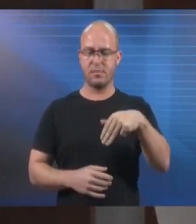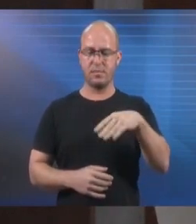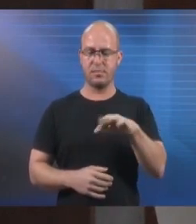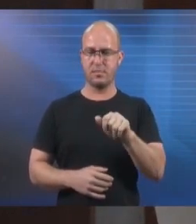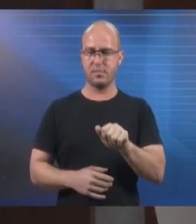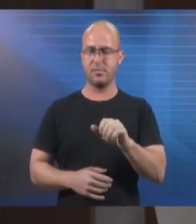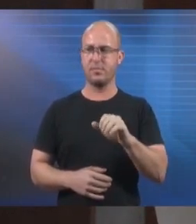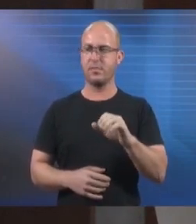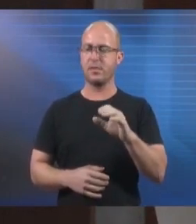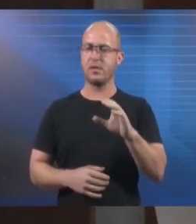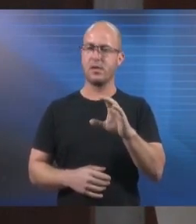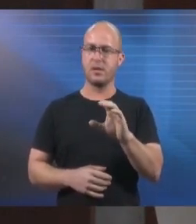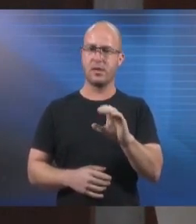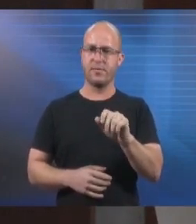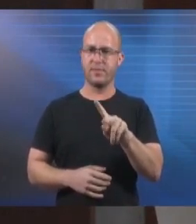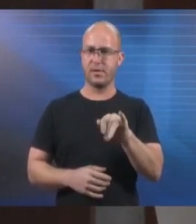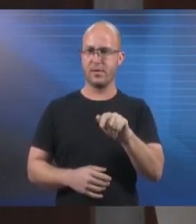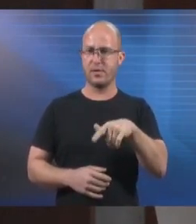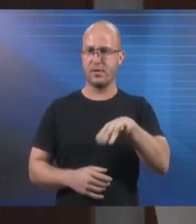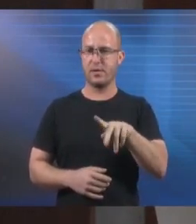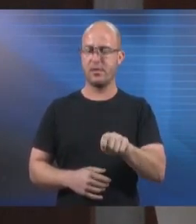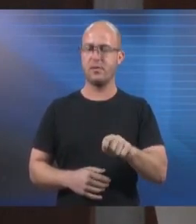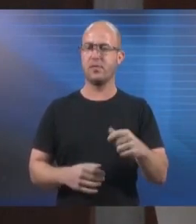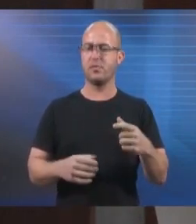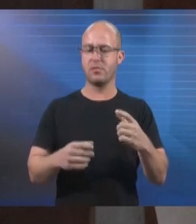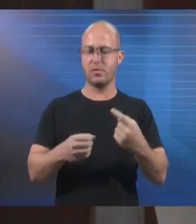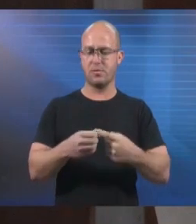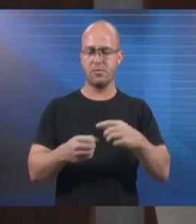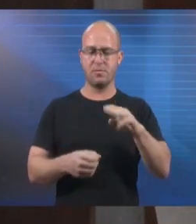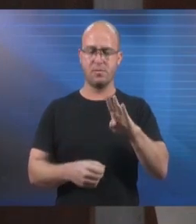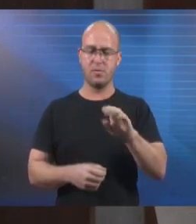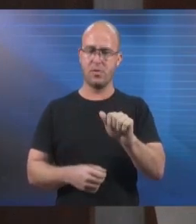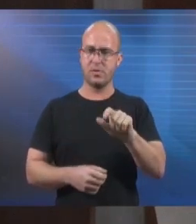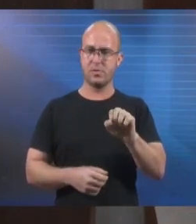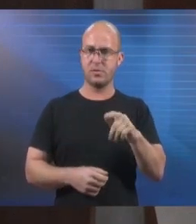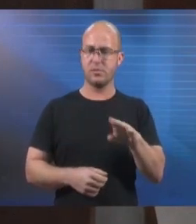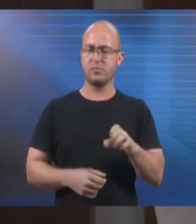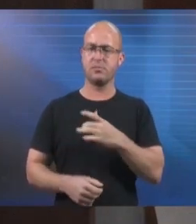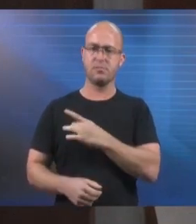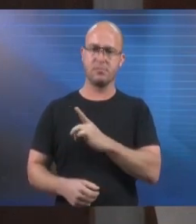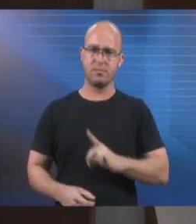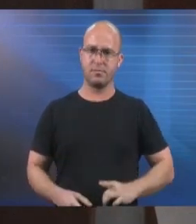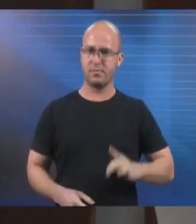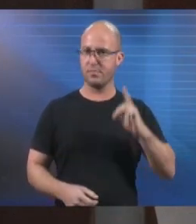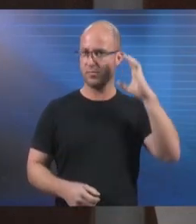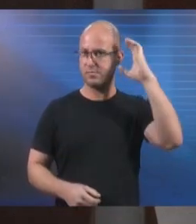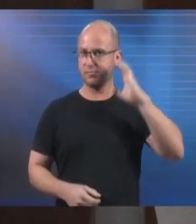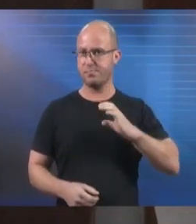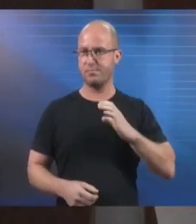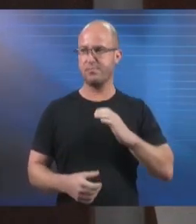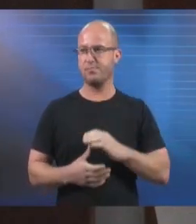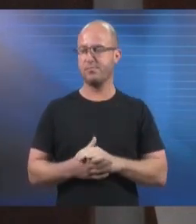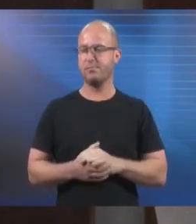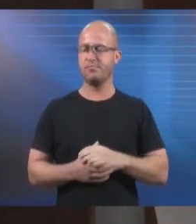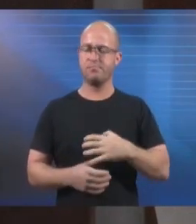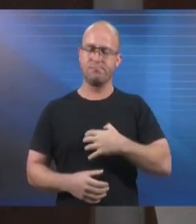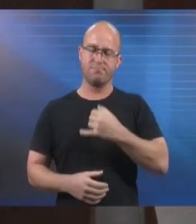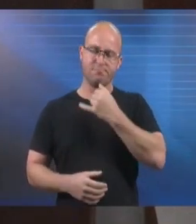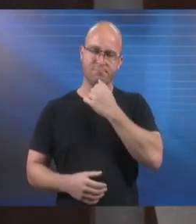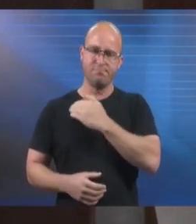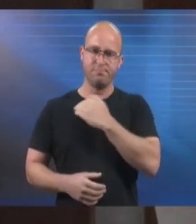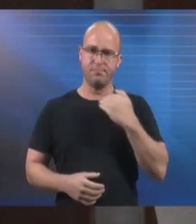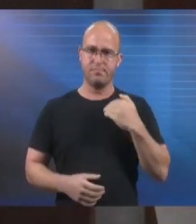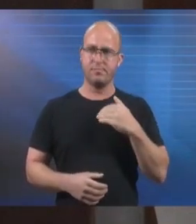da vaquinha situado no município de boa saúde requerimento deputada Dantas voto de pesar pelo falecimento do